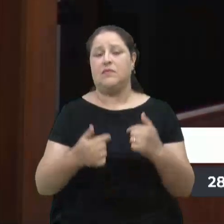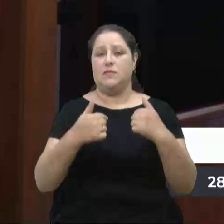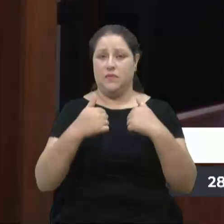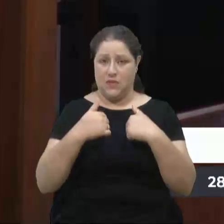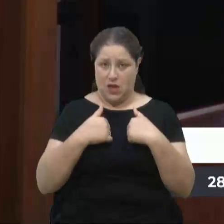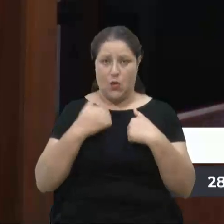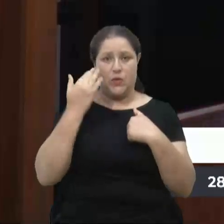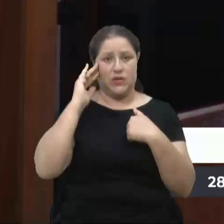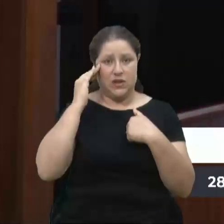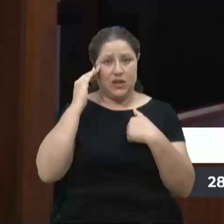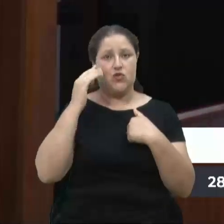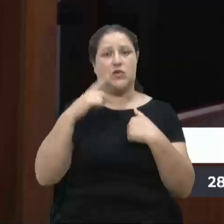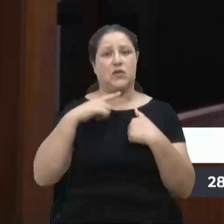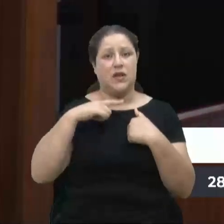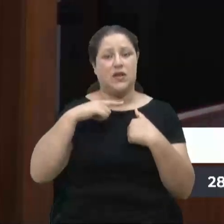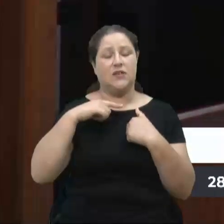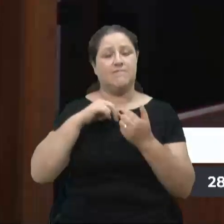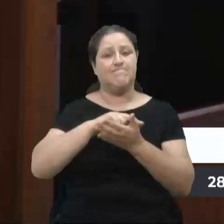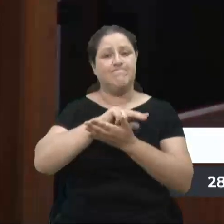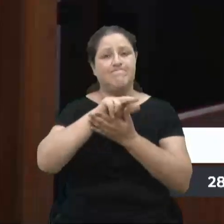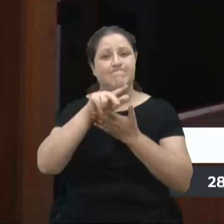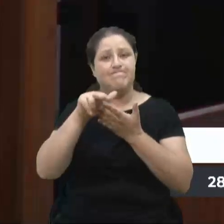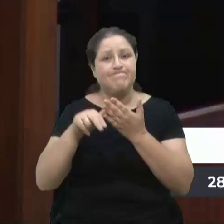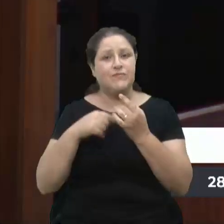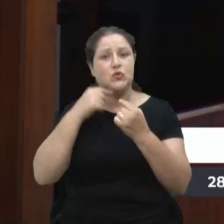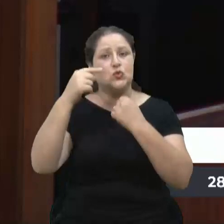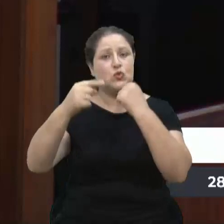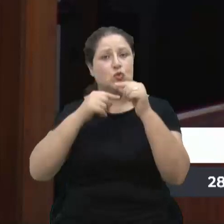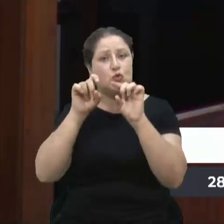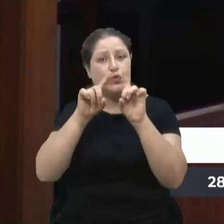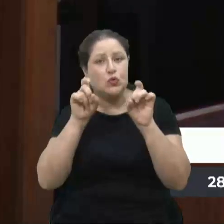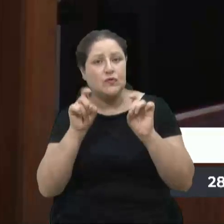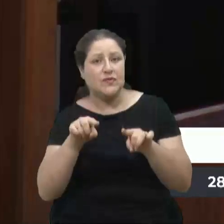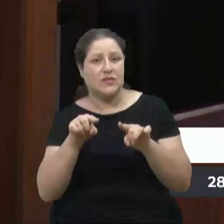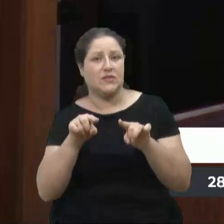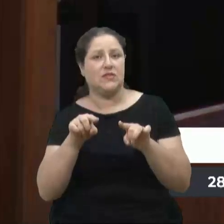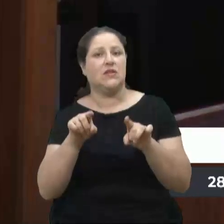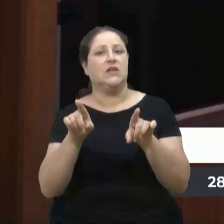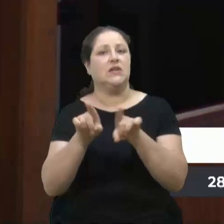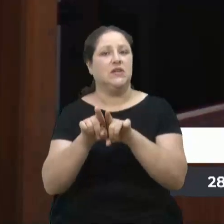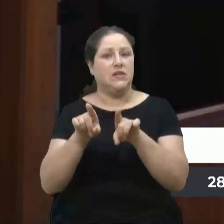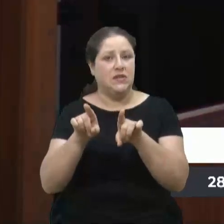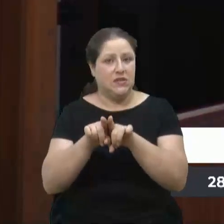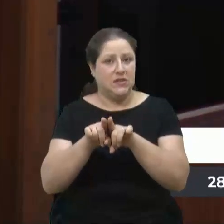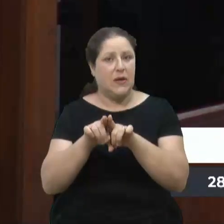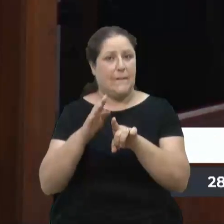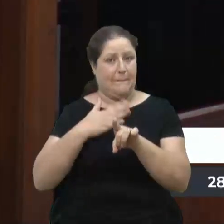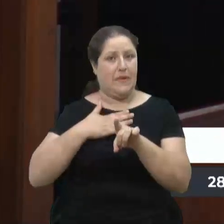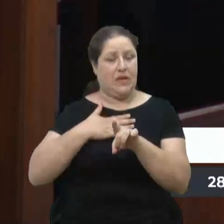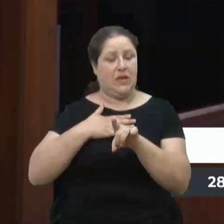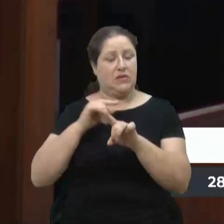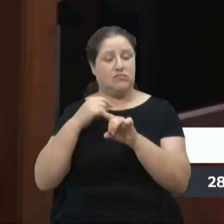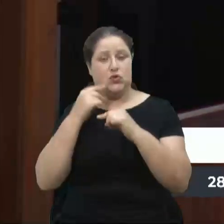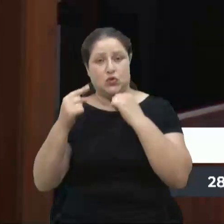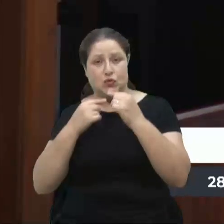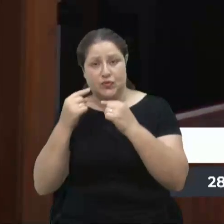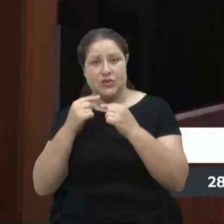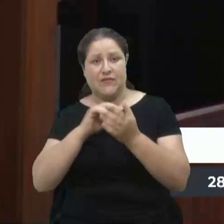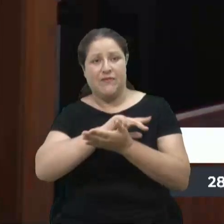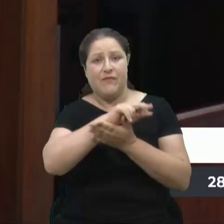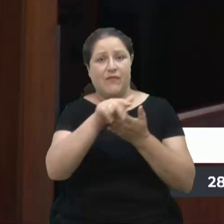Eu entendo que existem uma série de dúvidas, inclusive minhas e de